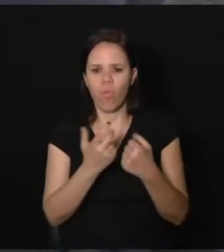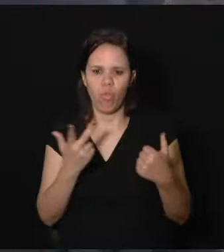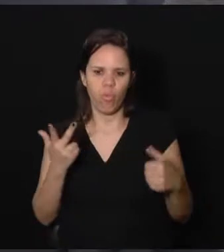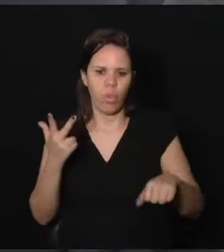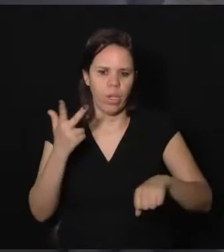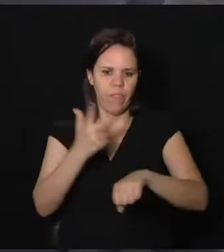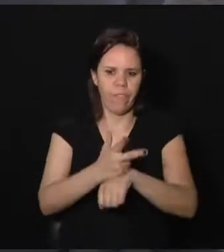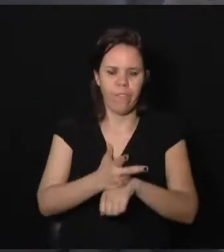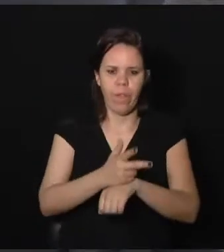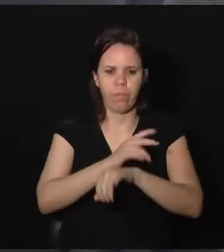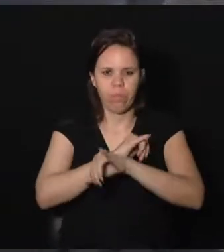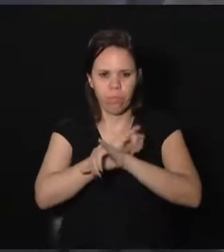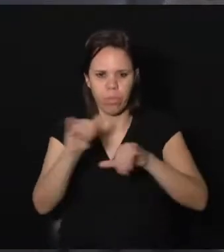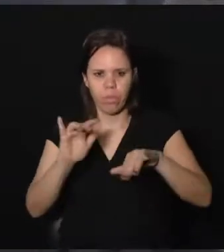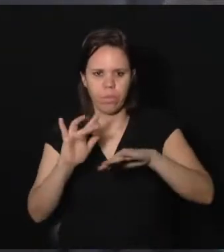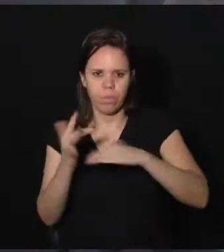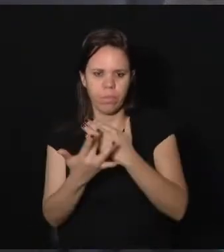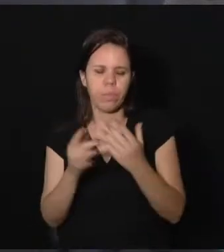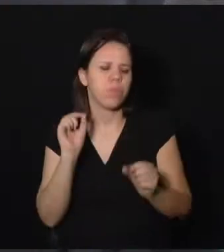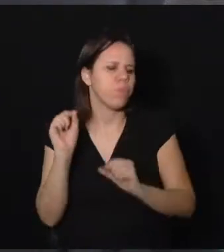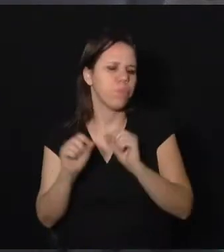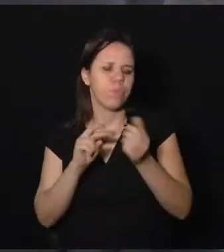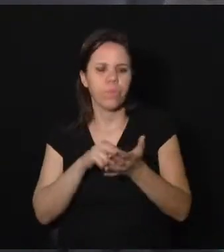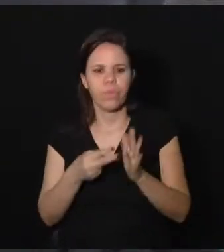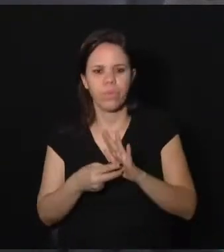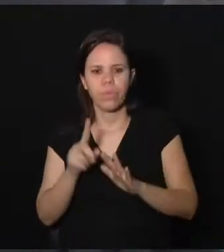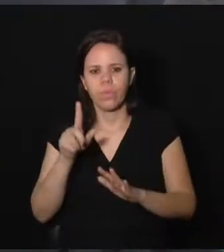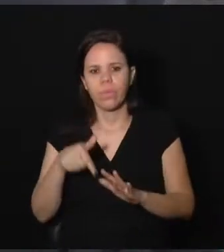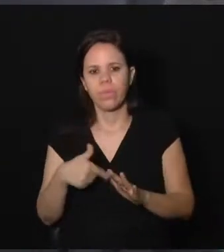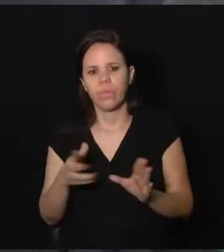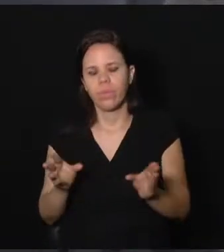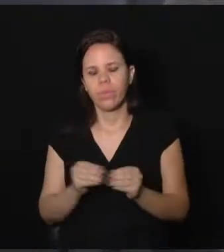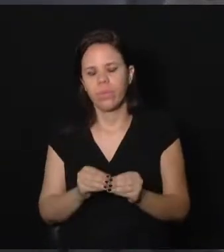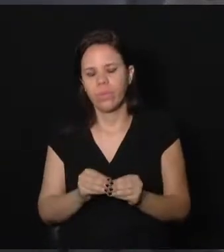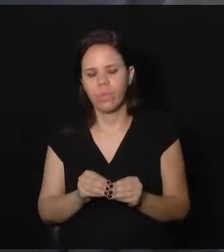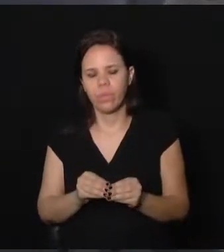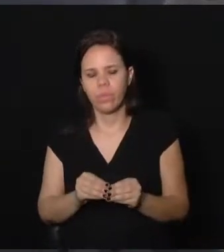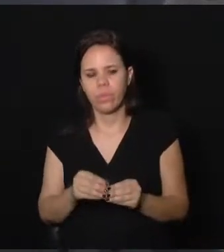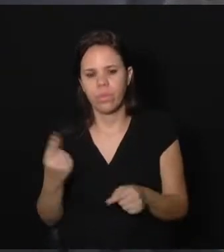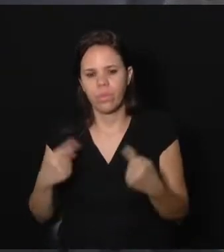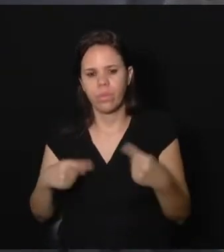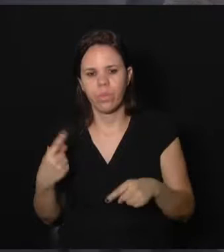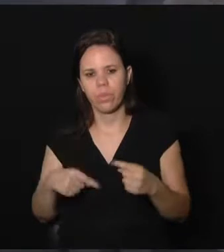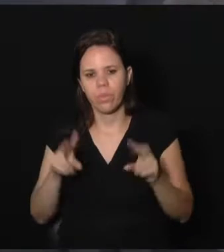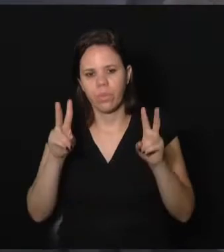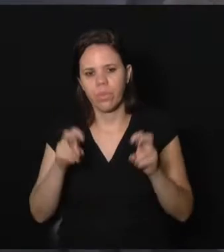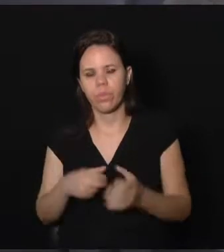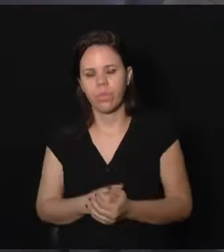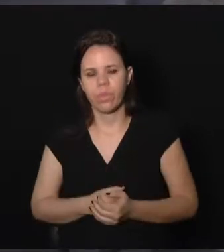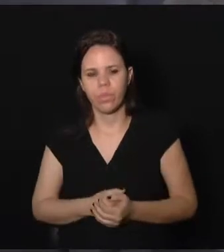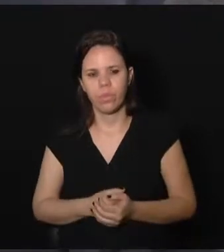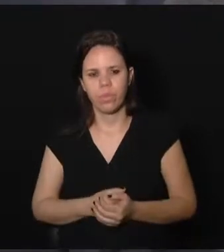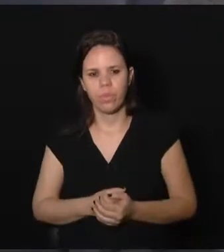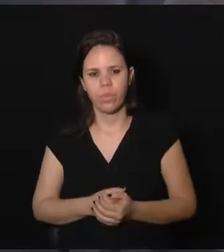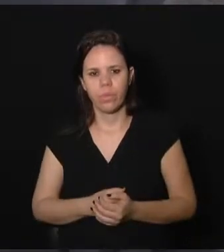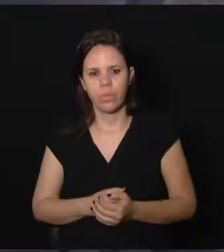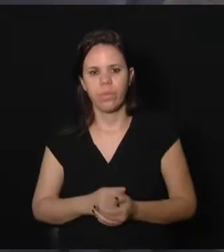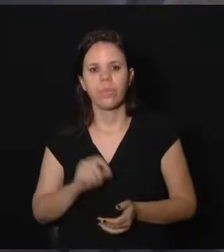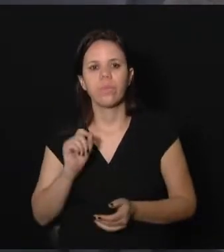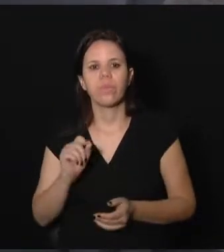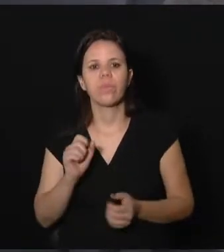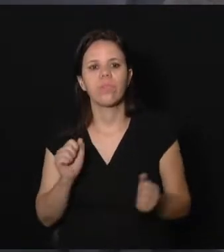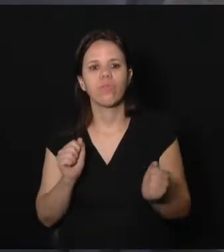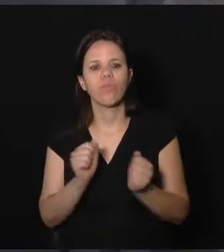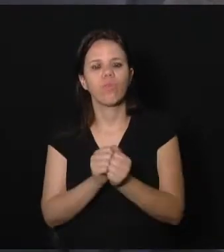sociais. E o que significa isso? Quer dizer, qual a leitura política que nós temos que fazer disso? Ou seja, quem está com os